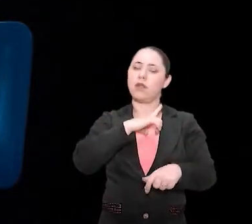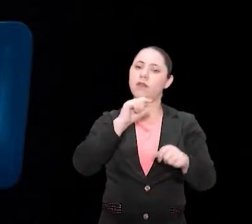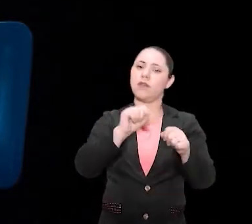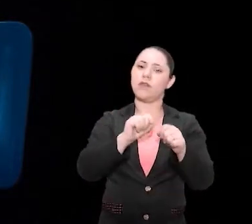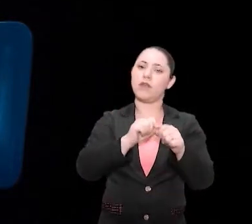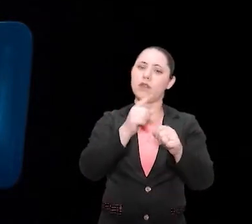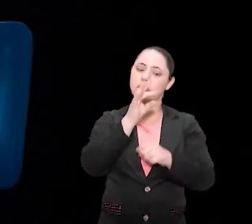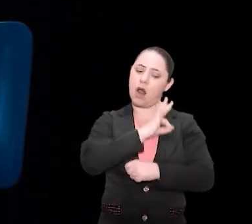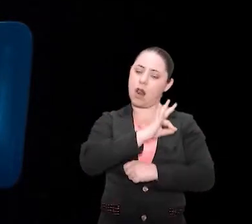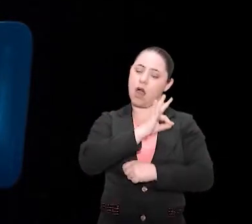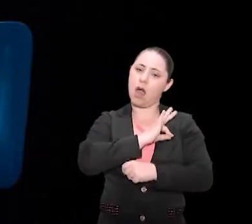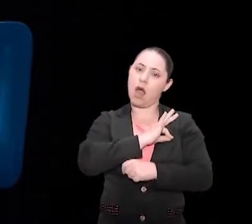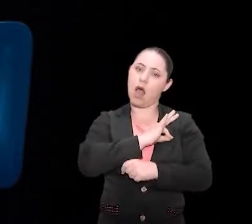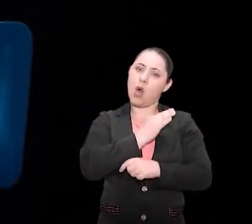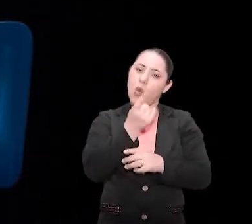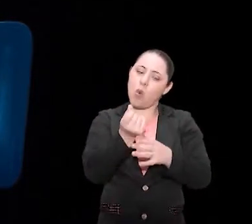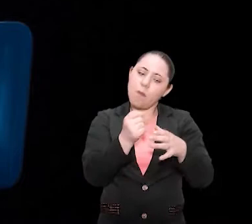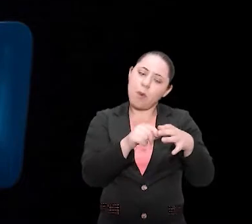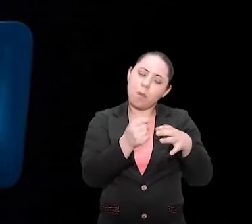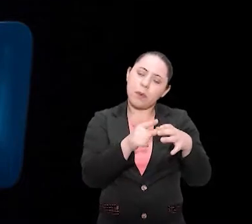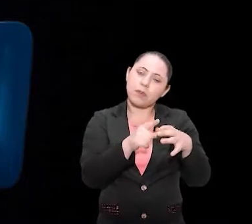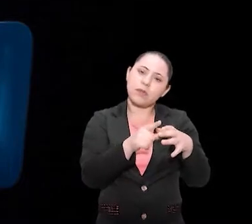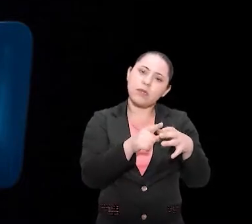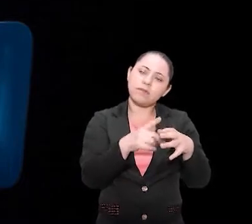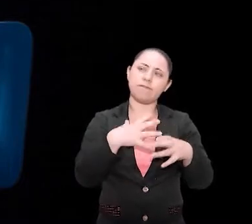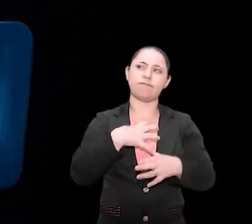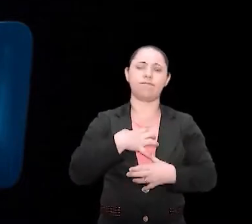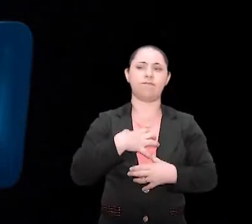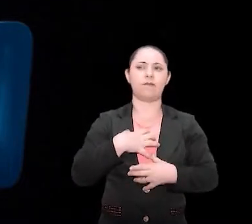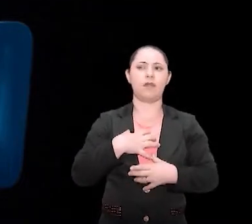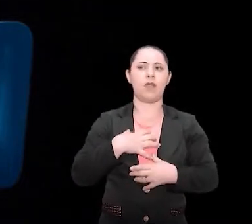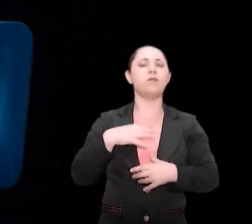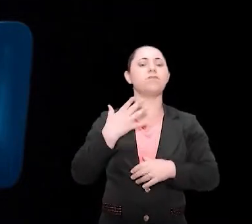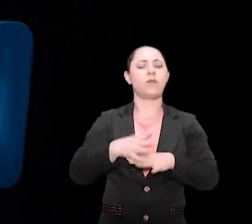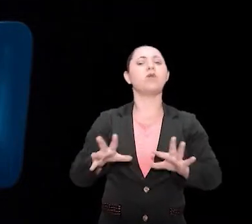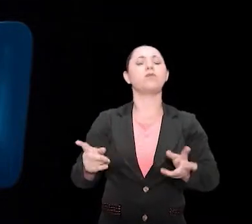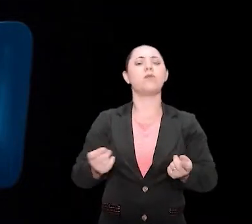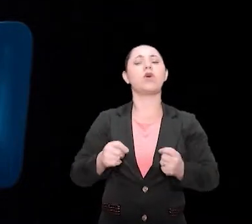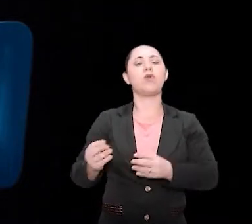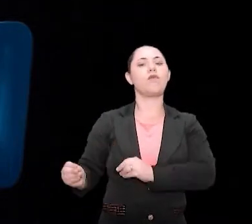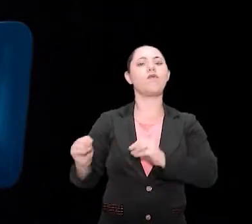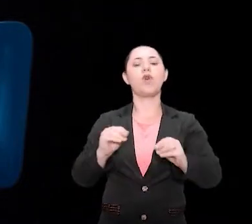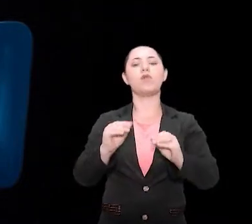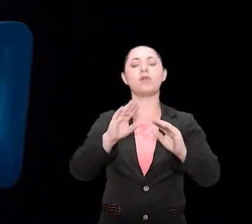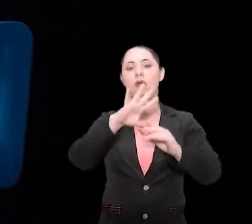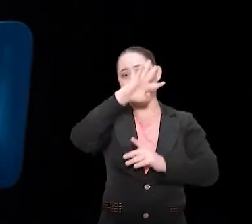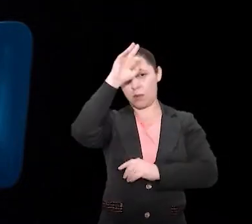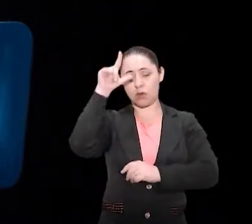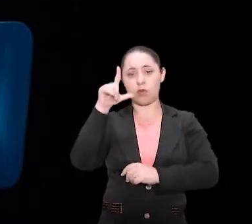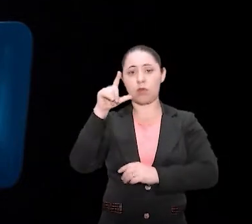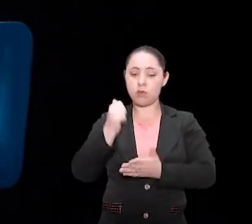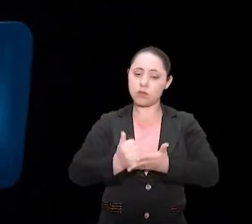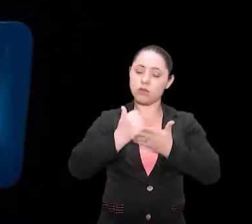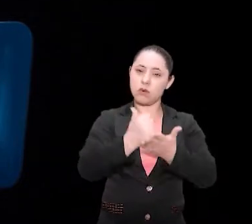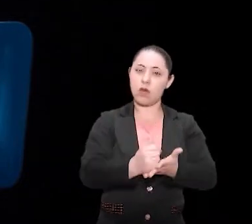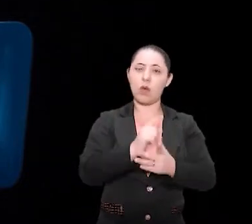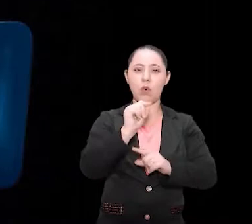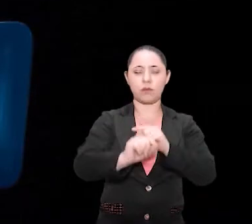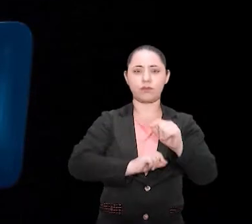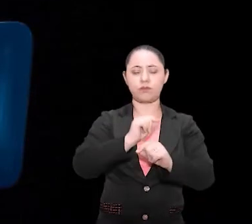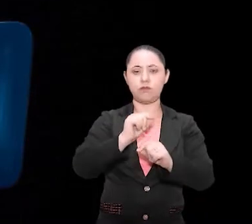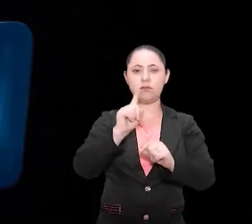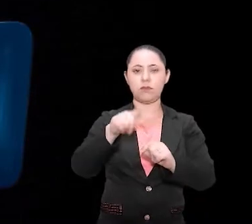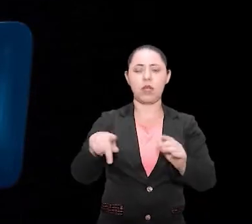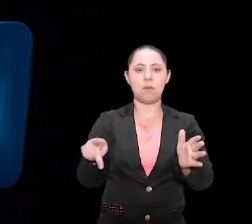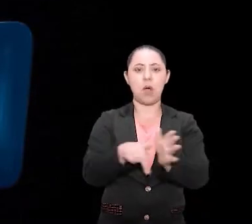de meia lá e senti que eu estava preparado para voltar para o Estado para dar uma contribuição. Dizer que a questão